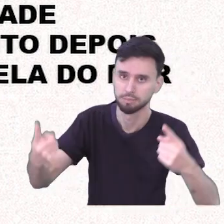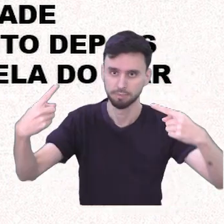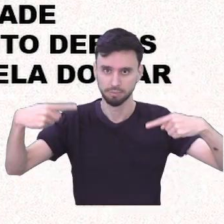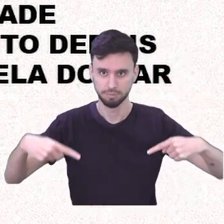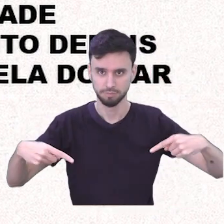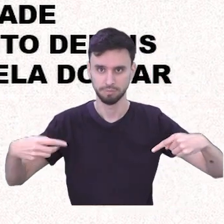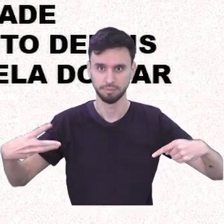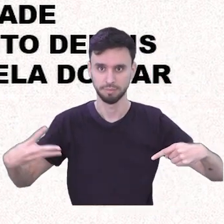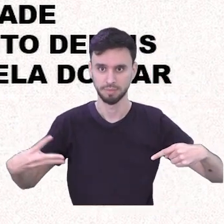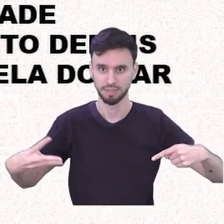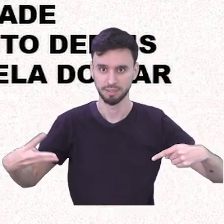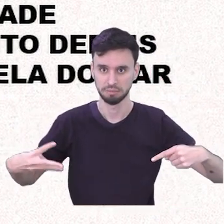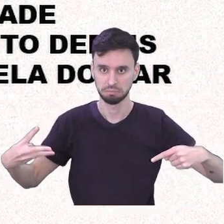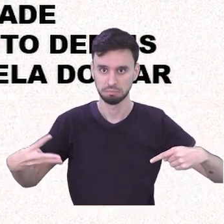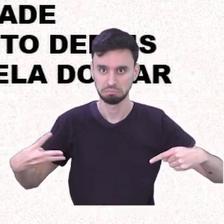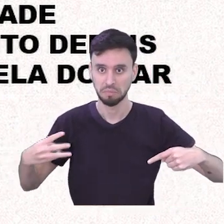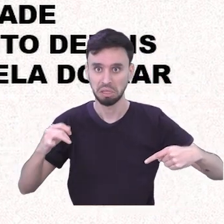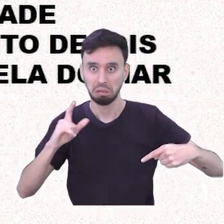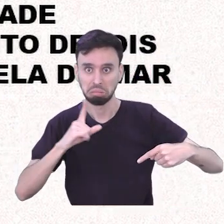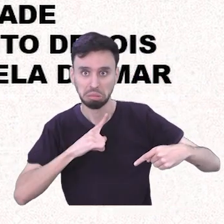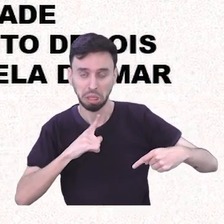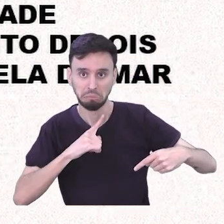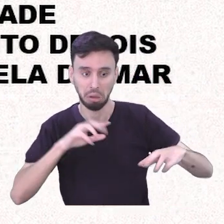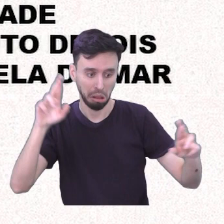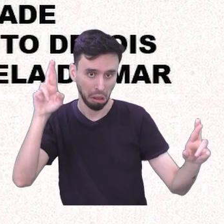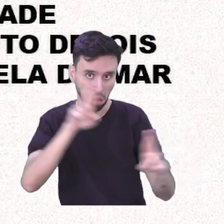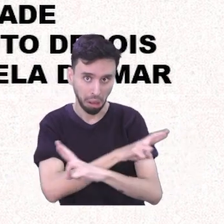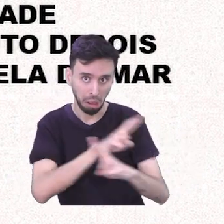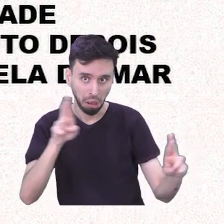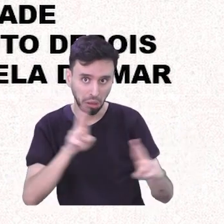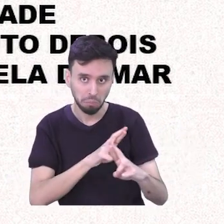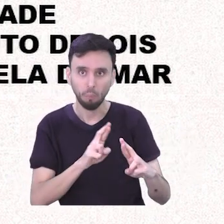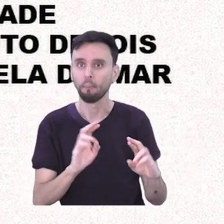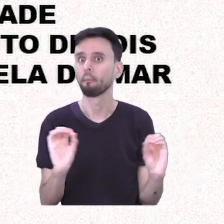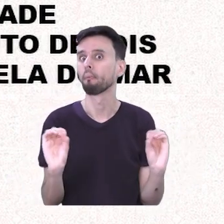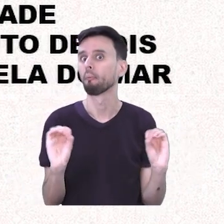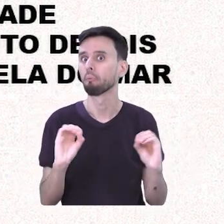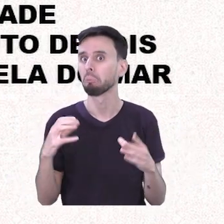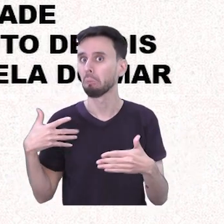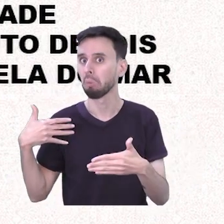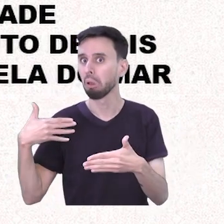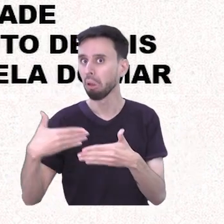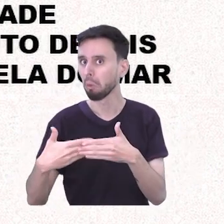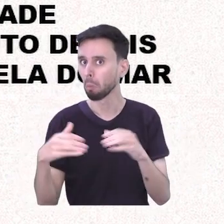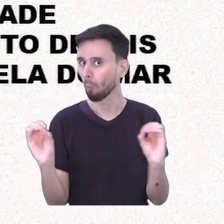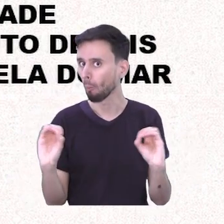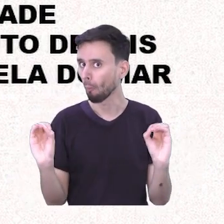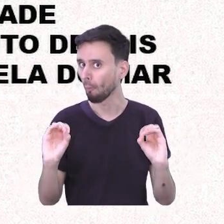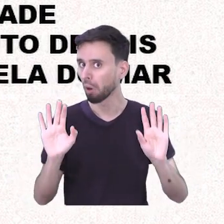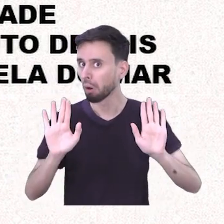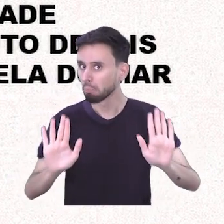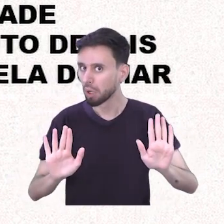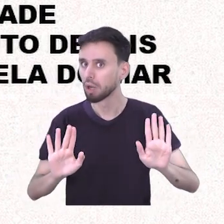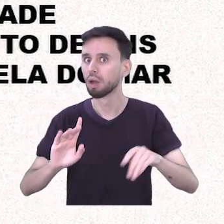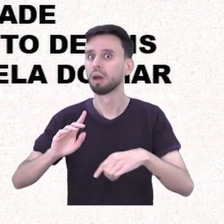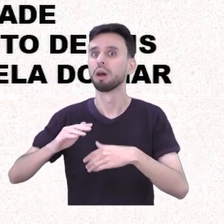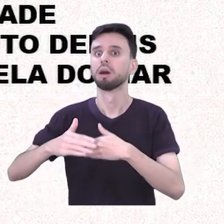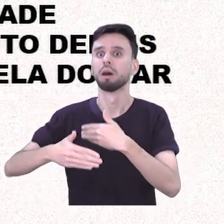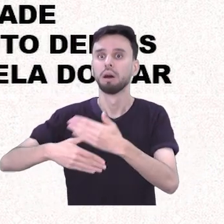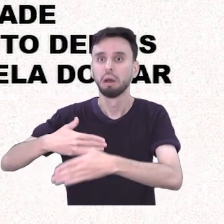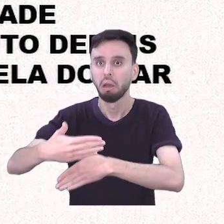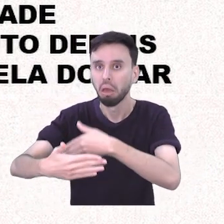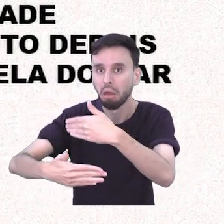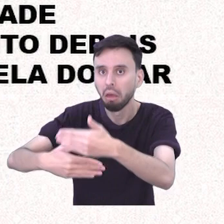estrofe. Se houve ou se não houve alguma coisa entre eles dois, ninguém soube até hoje explicar. O que é de verdade é que